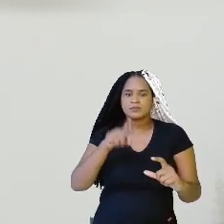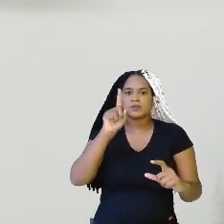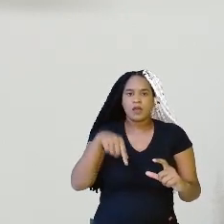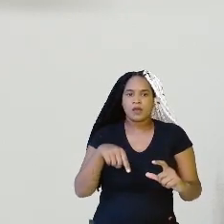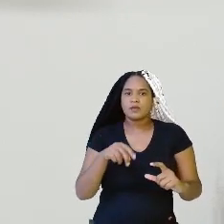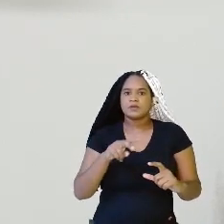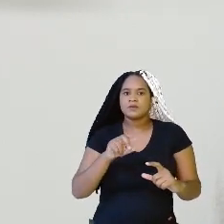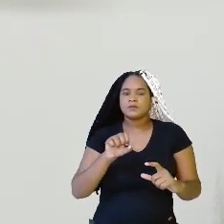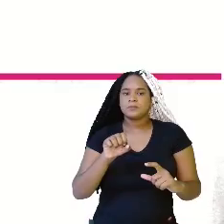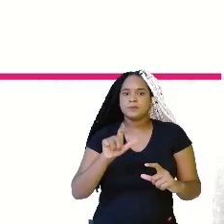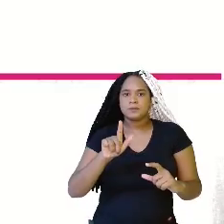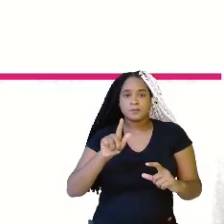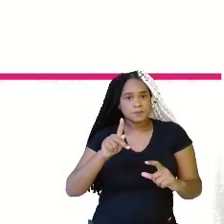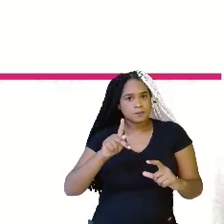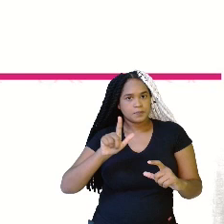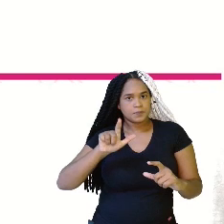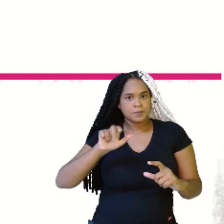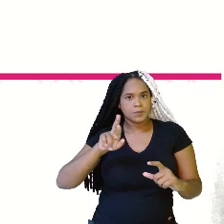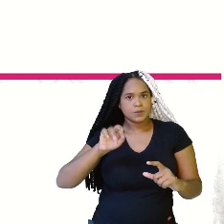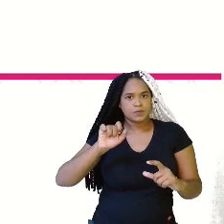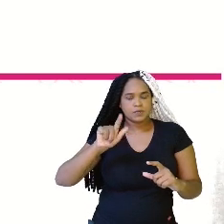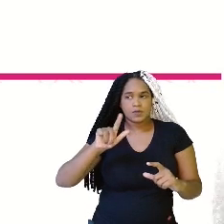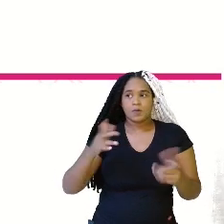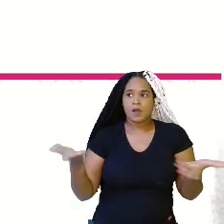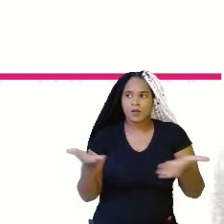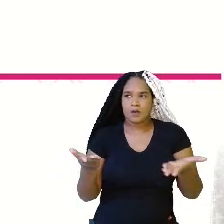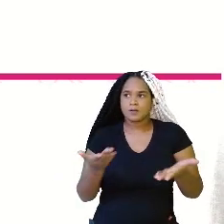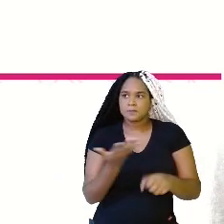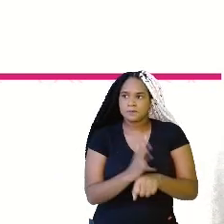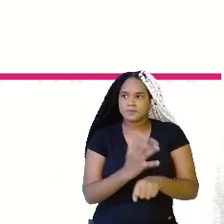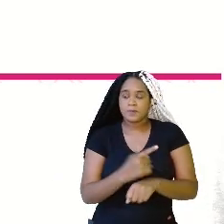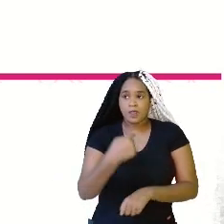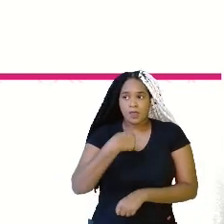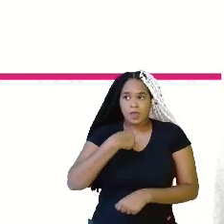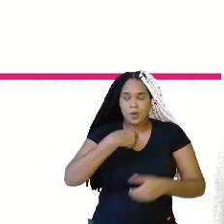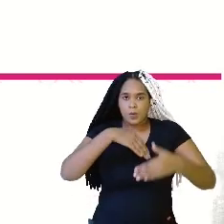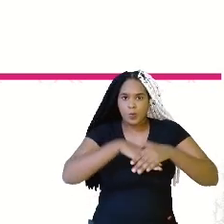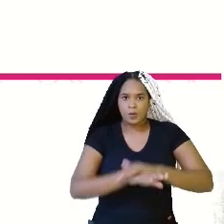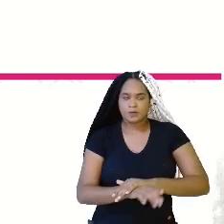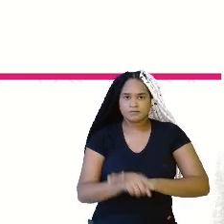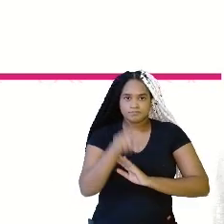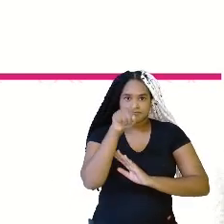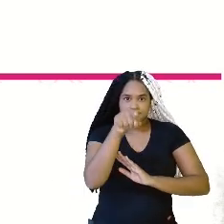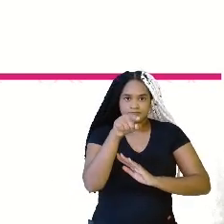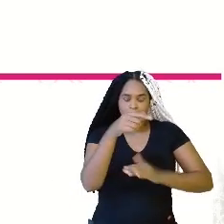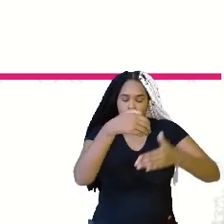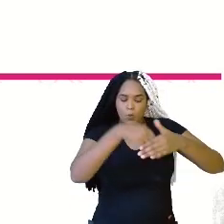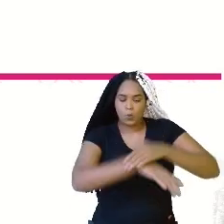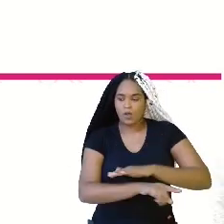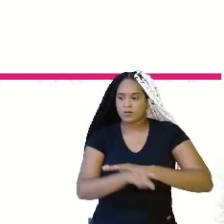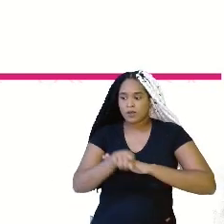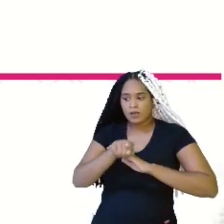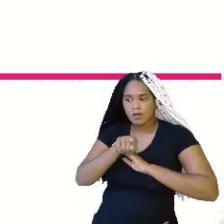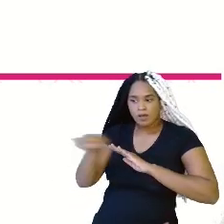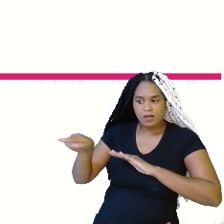Eu guardo. Tu guardas, ele guarda. Só te lembrando que isso aí é o